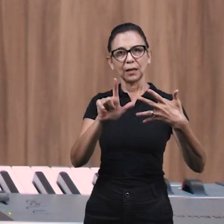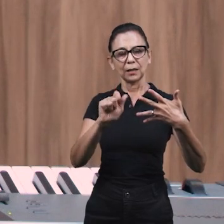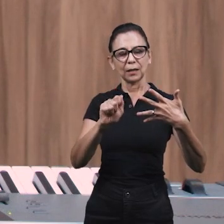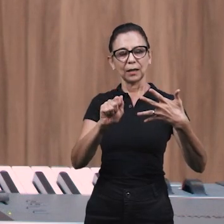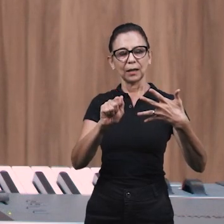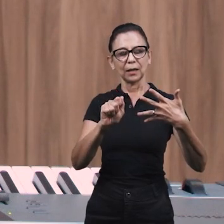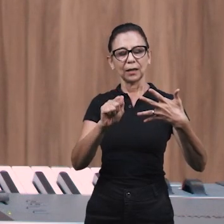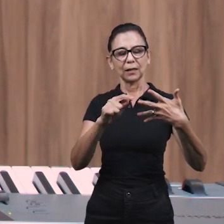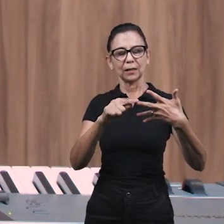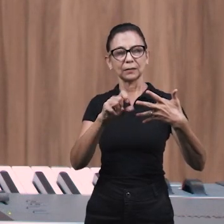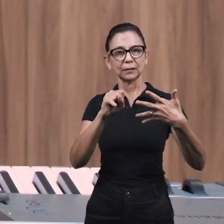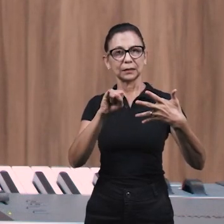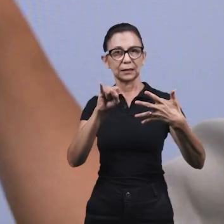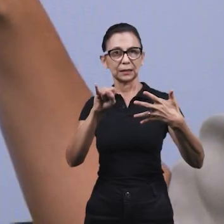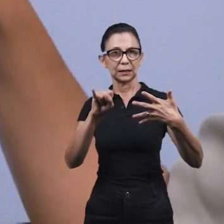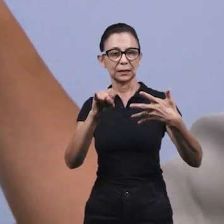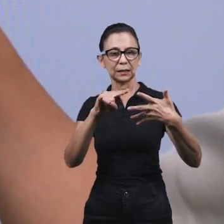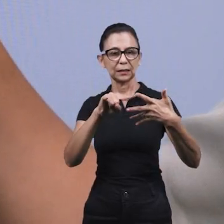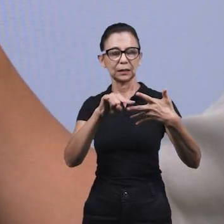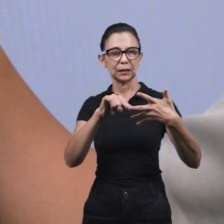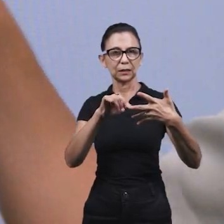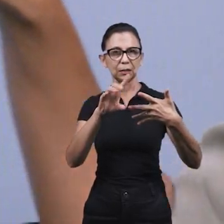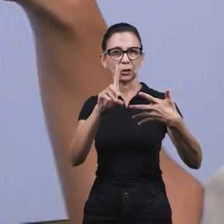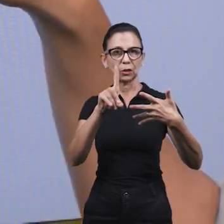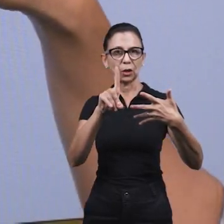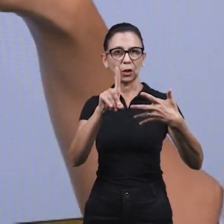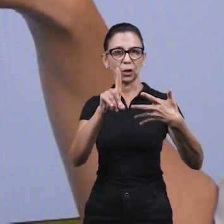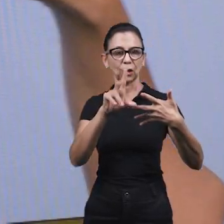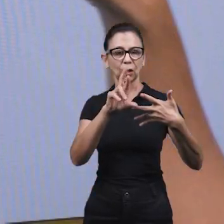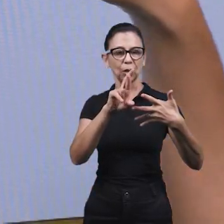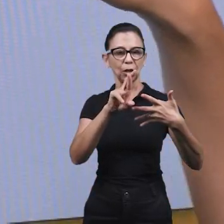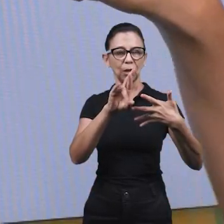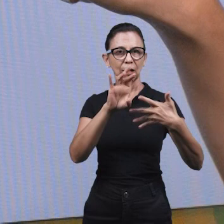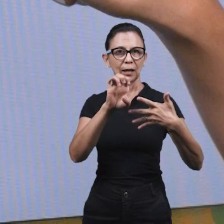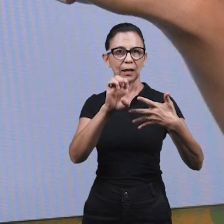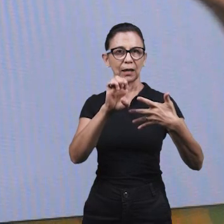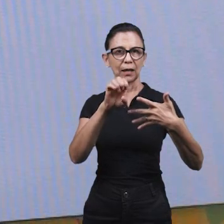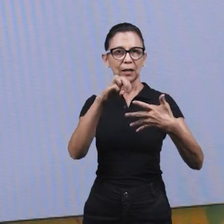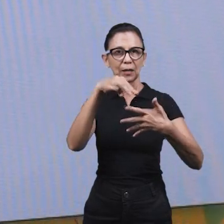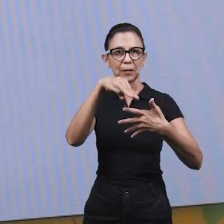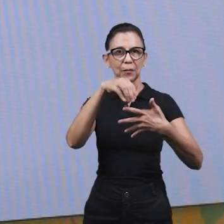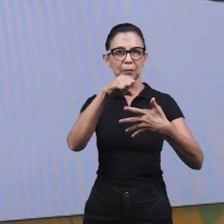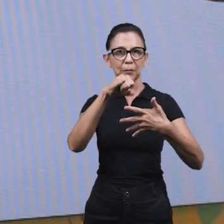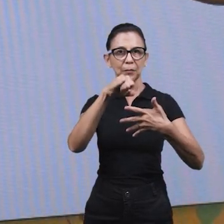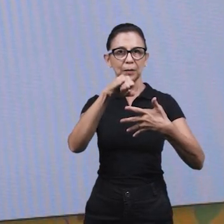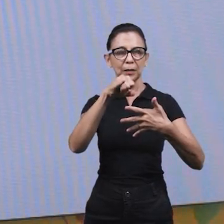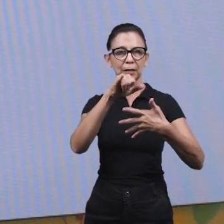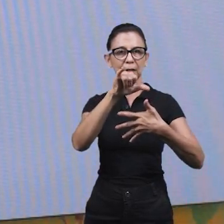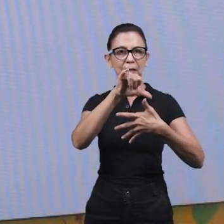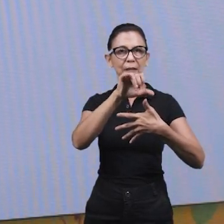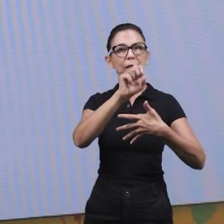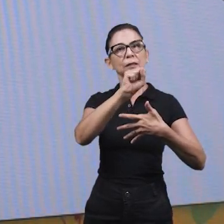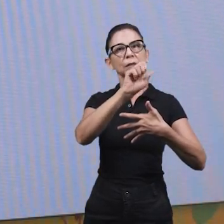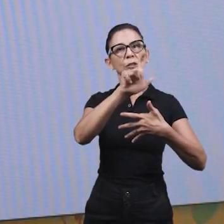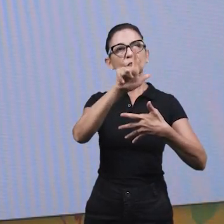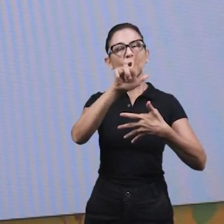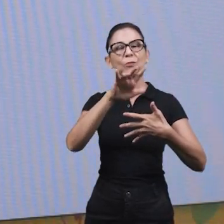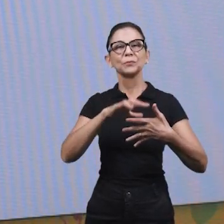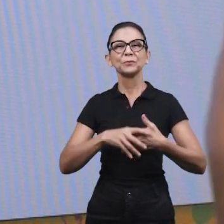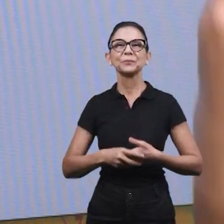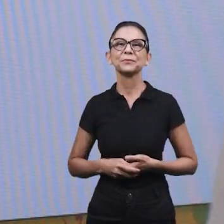Lá, na terceira linha o Si, Dó, Ré, Mi, Fá sustenido e